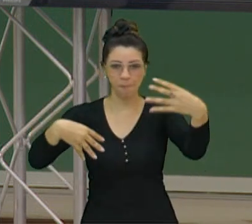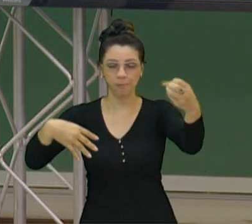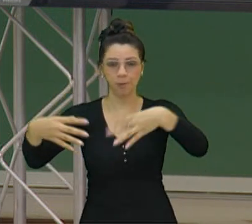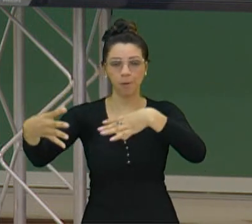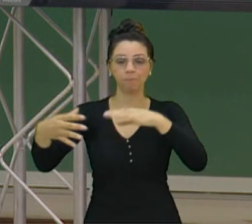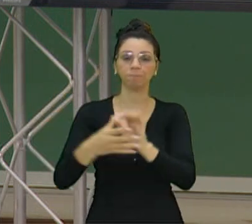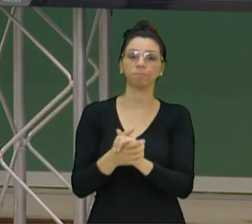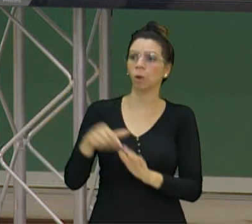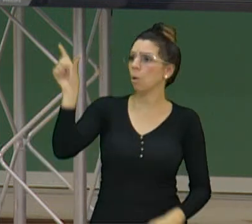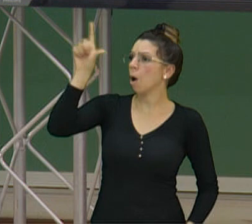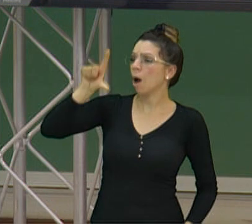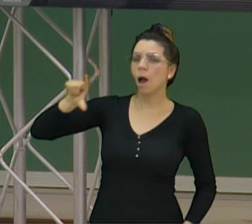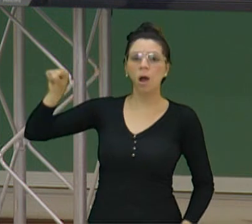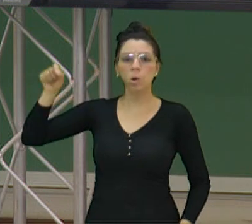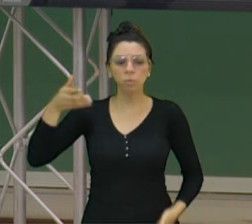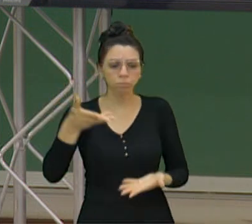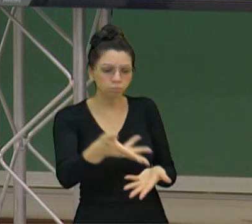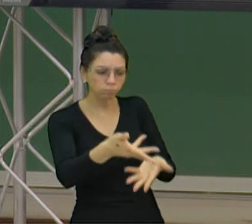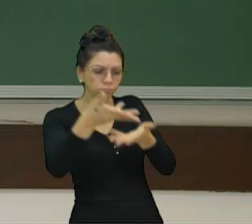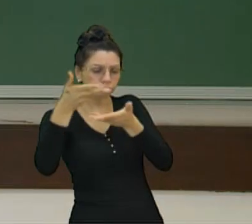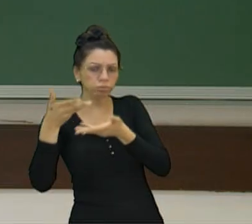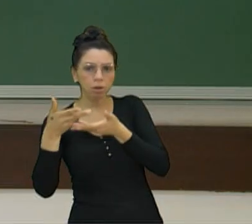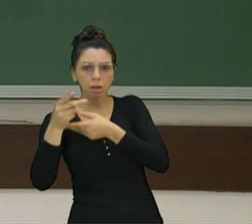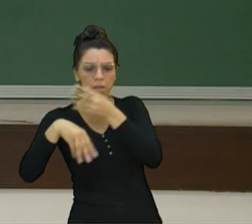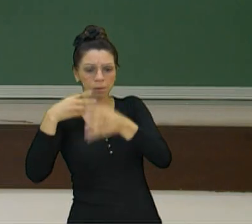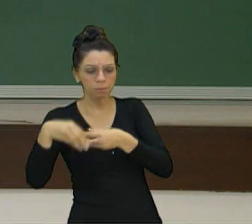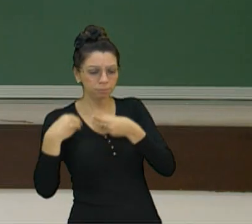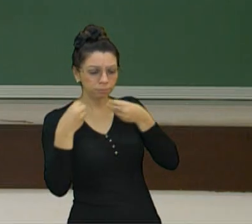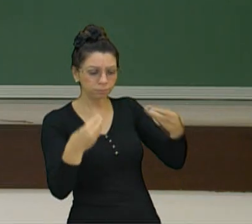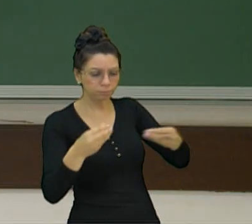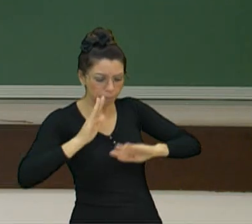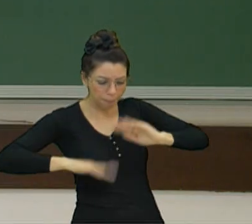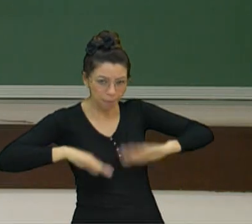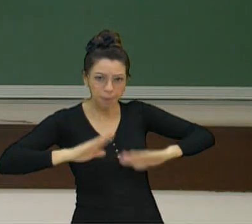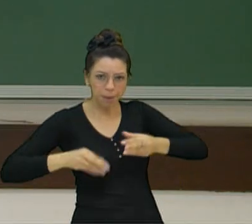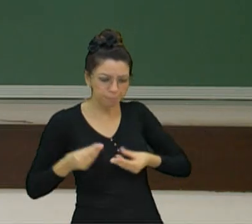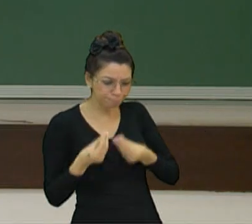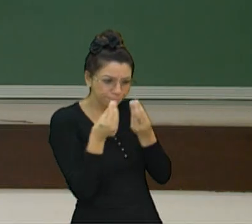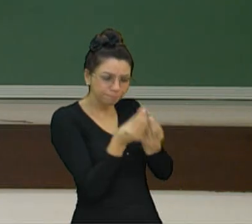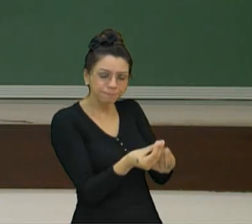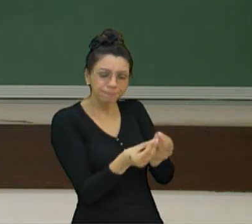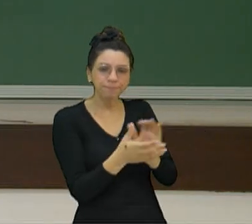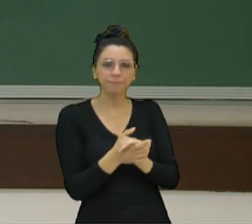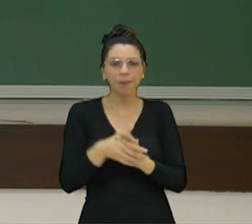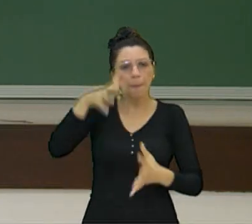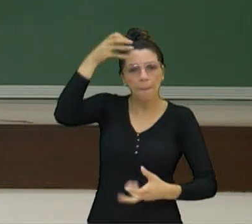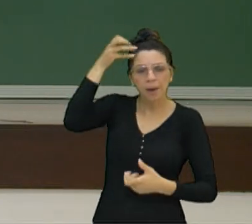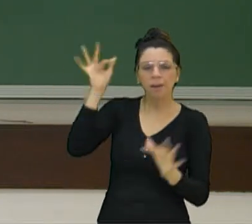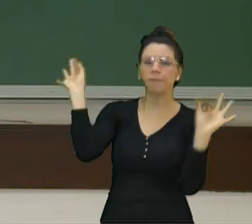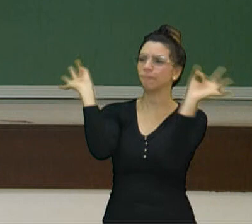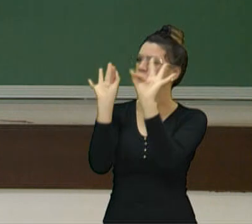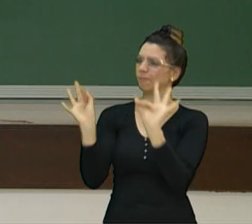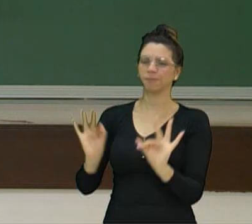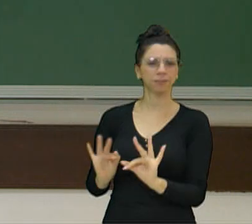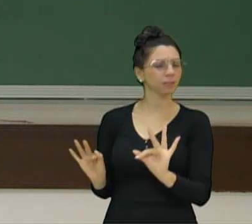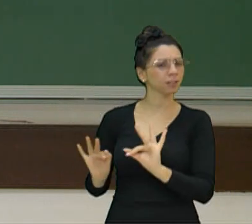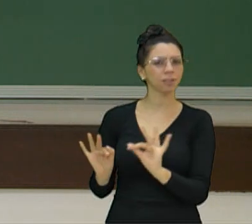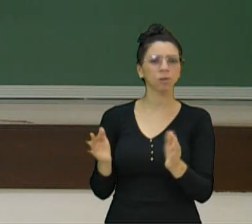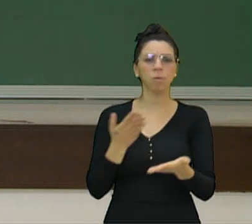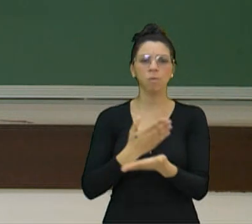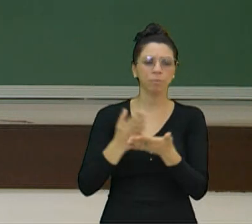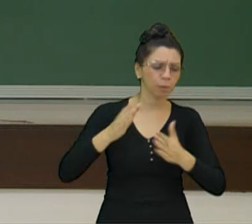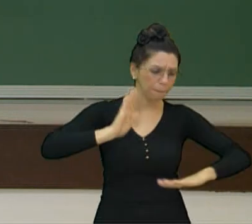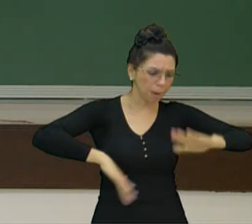o visitante, deu de presente para ele um tamborinho. E o macaquinho ficou muito feliz, começou a tocar esse tamborinho, produzir vários